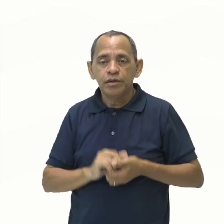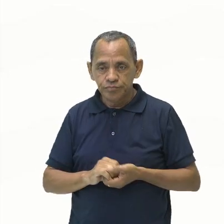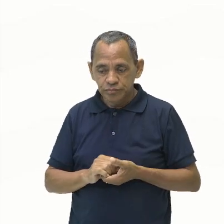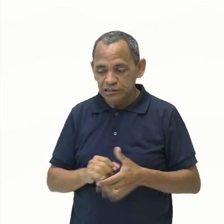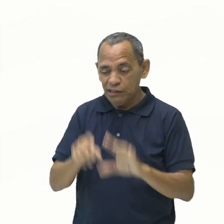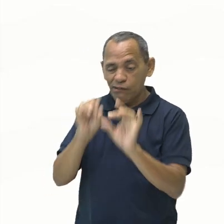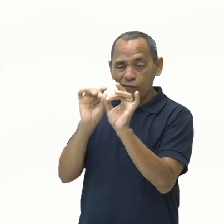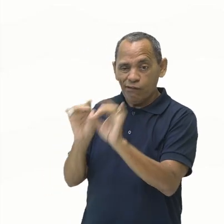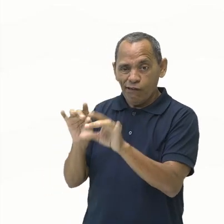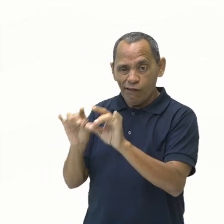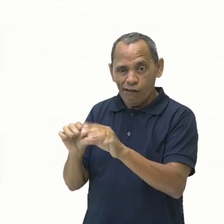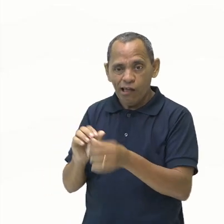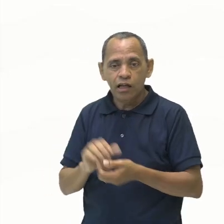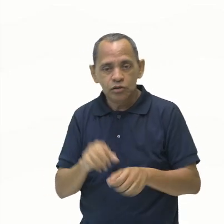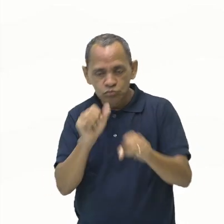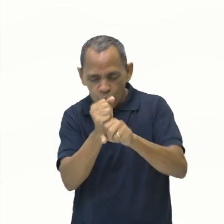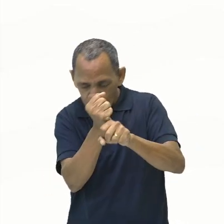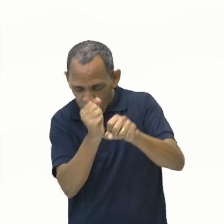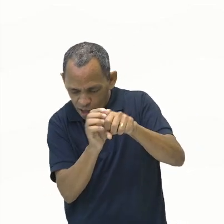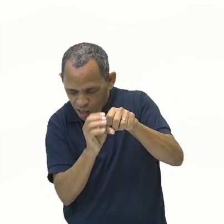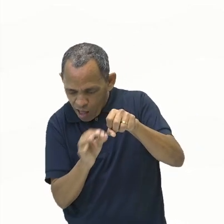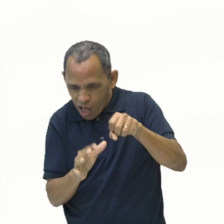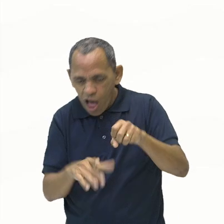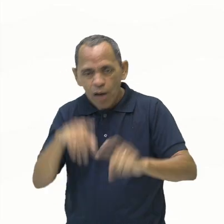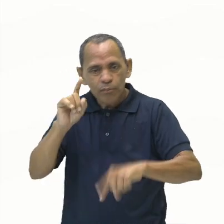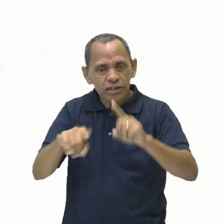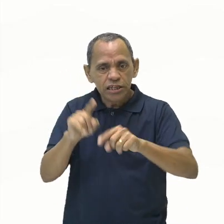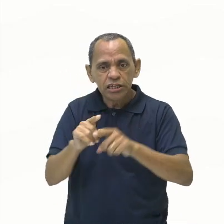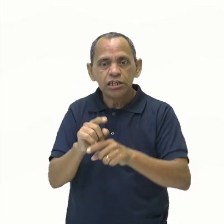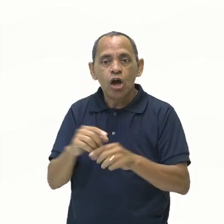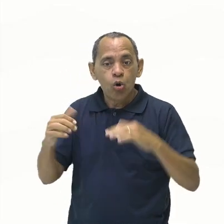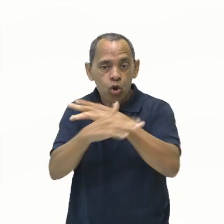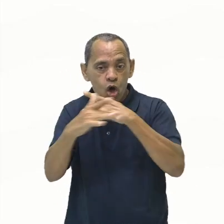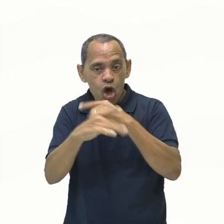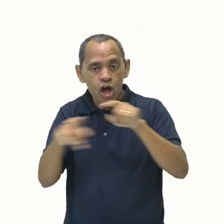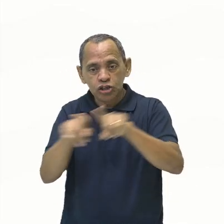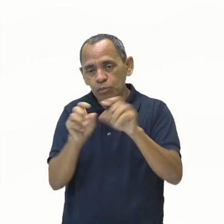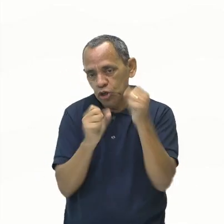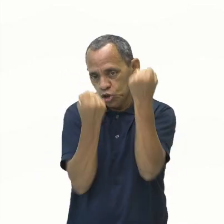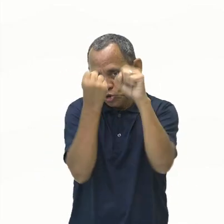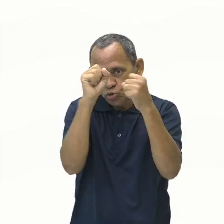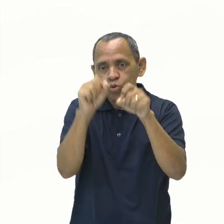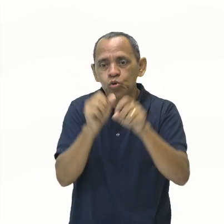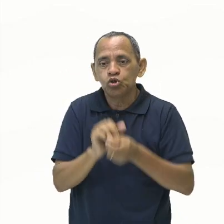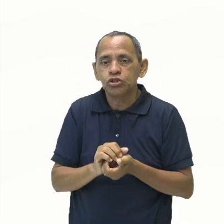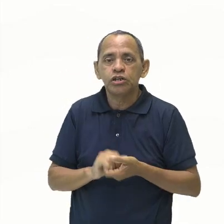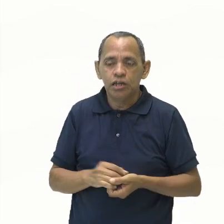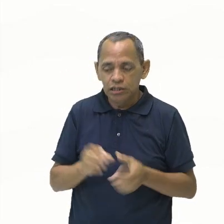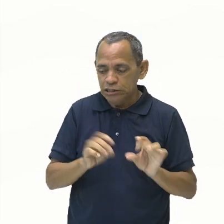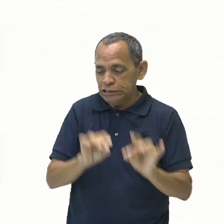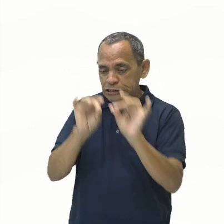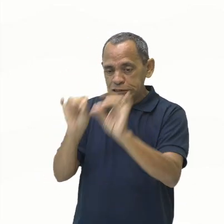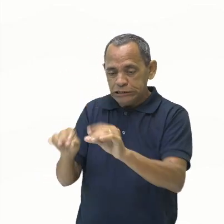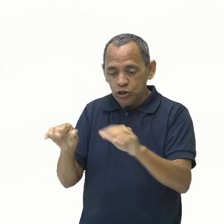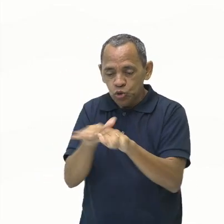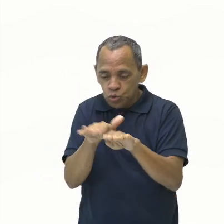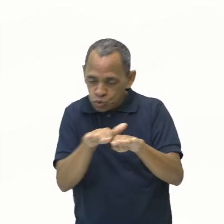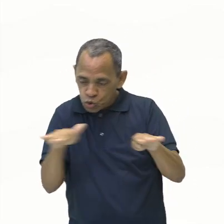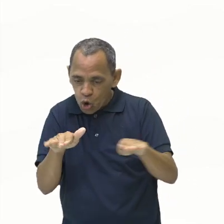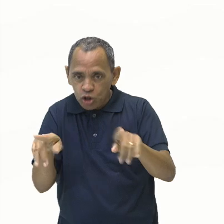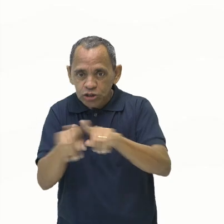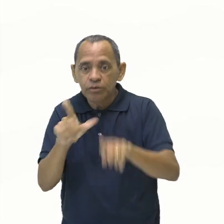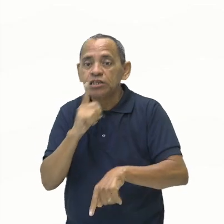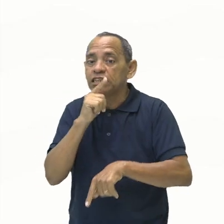e outros rejeitos urbanos e industriais, diretamente onde? Nos solos e na água